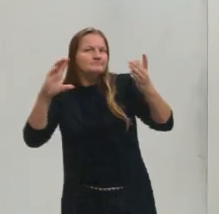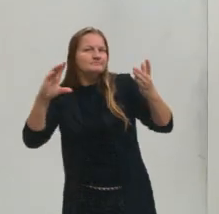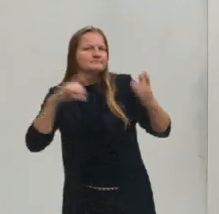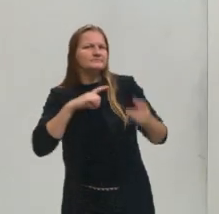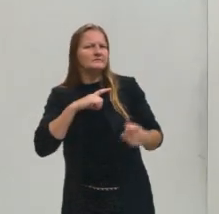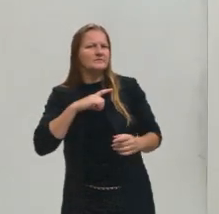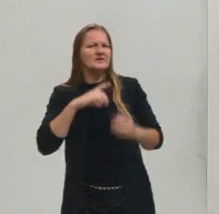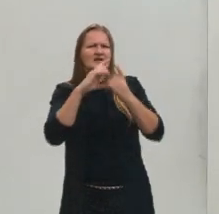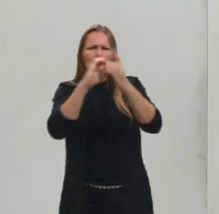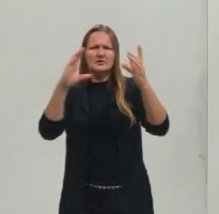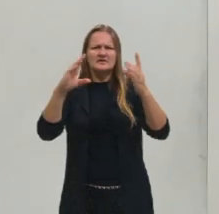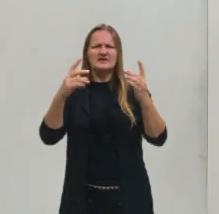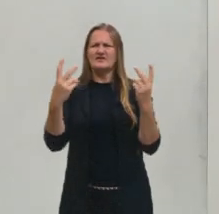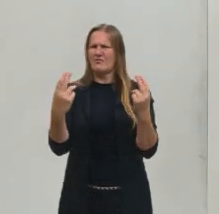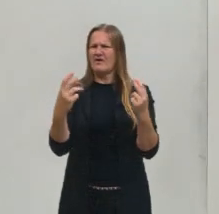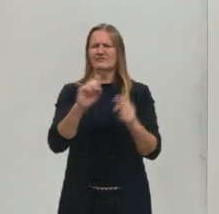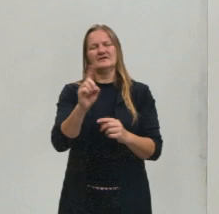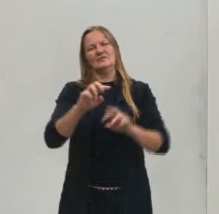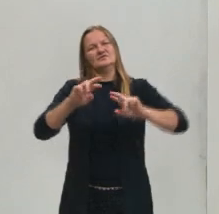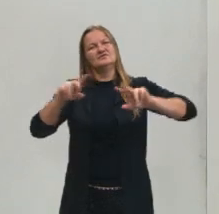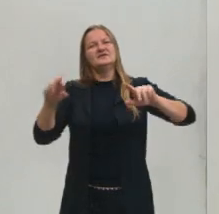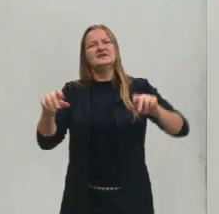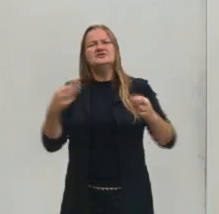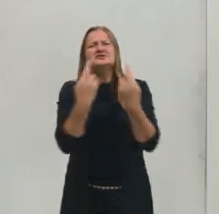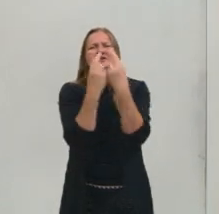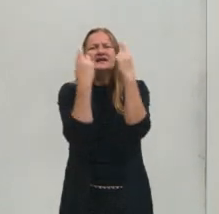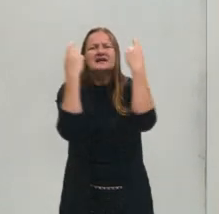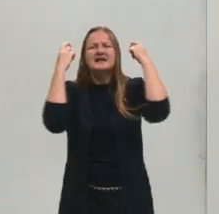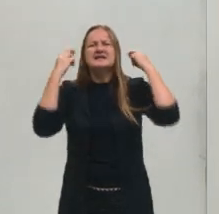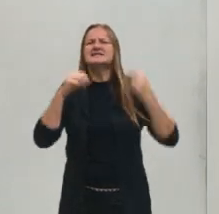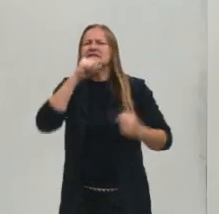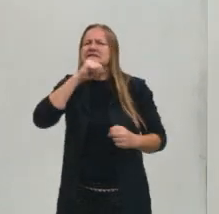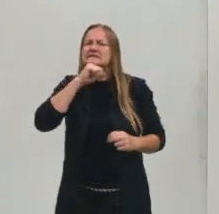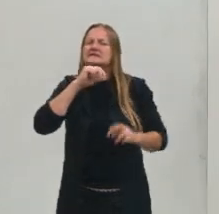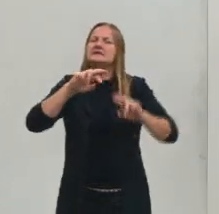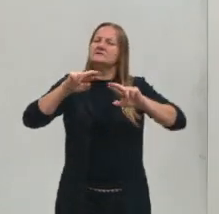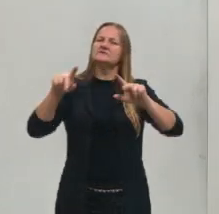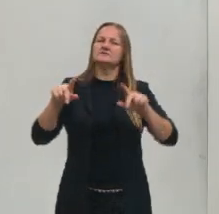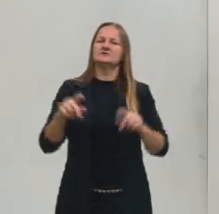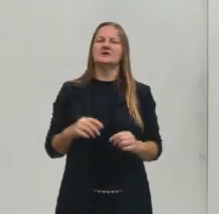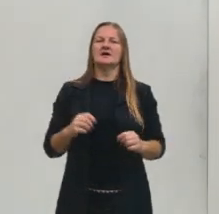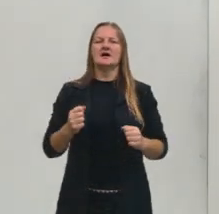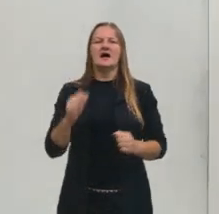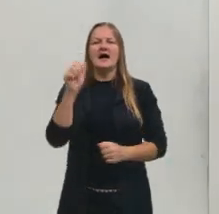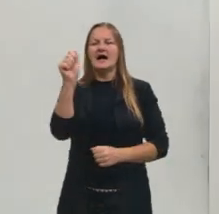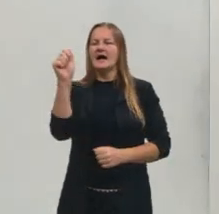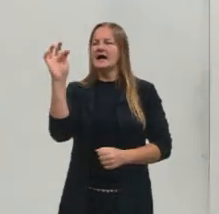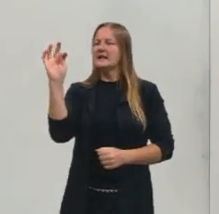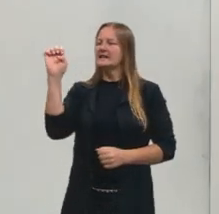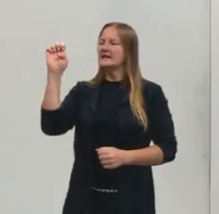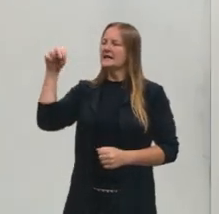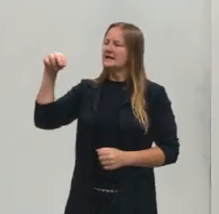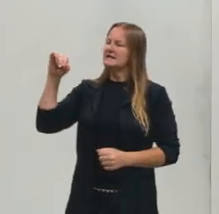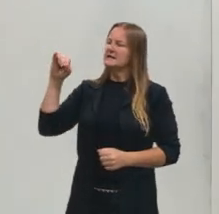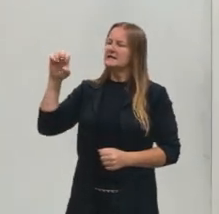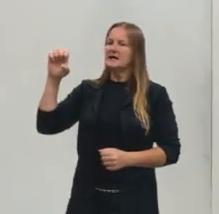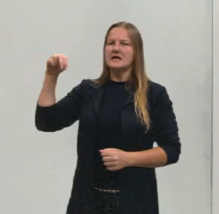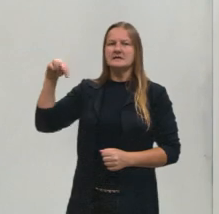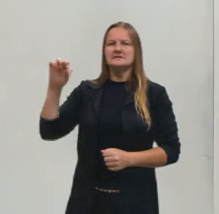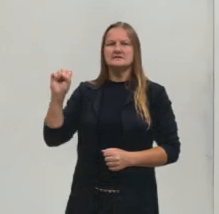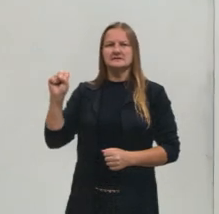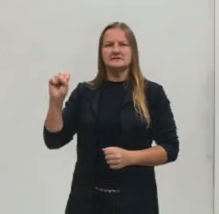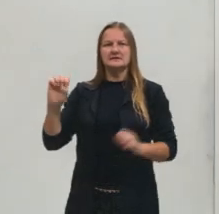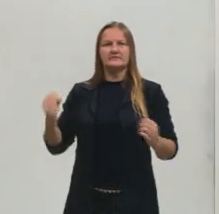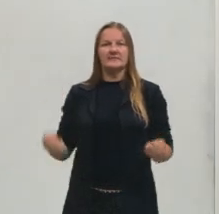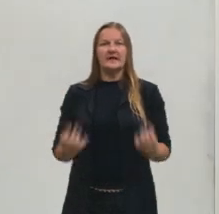ela não é igual a democracia da Grécia Antiga a democracia ateniense mas será então que a gente é